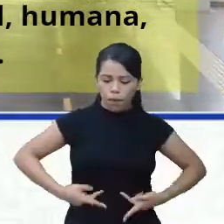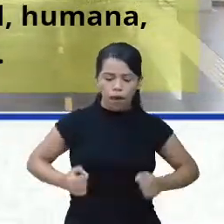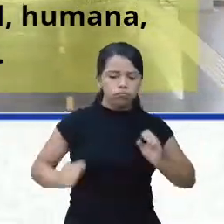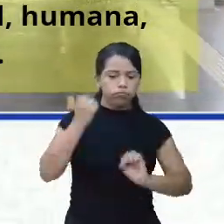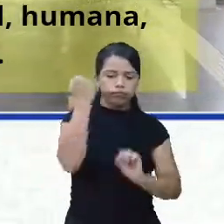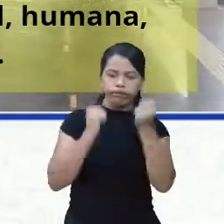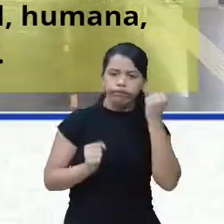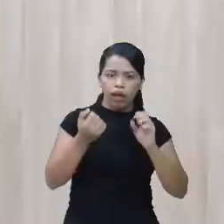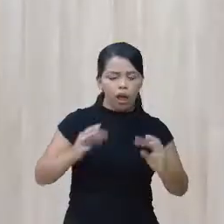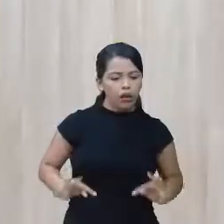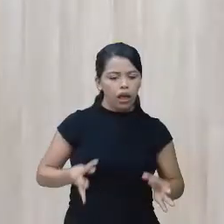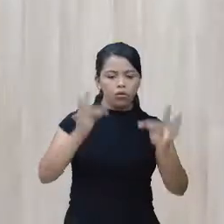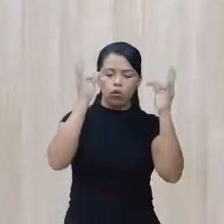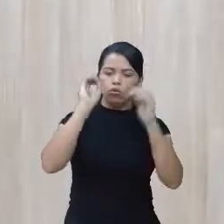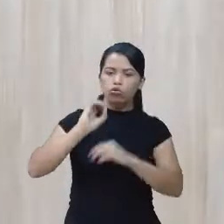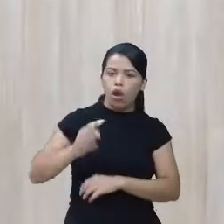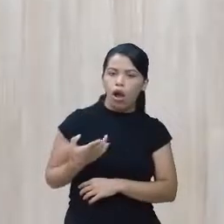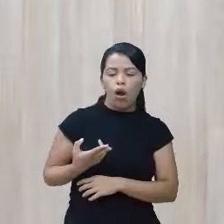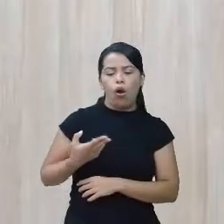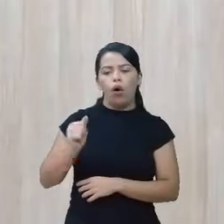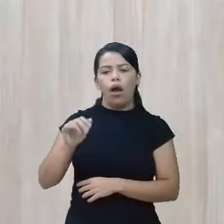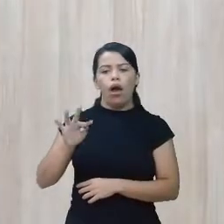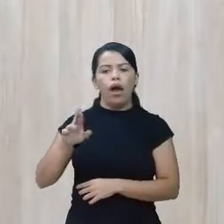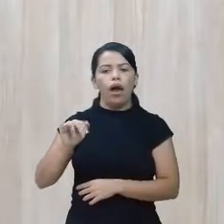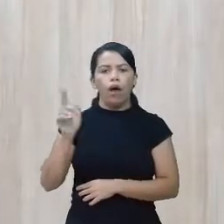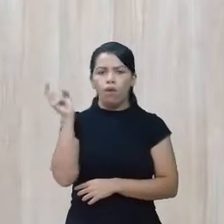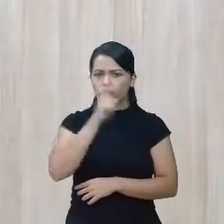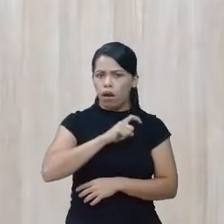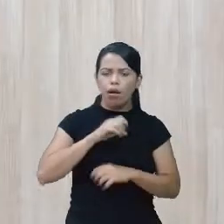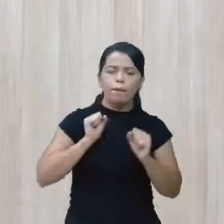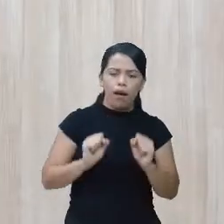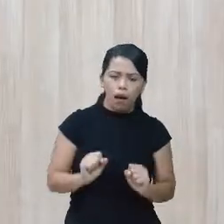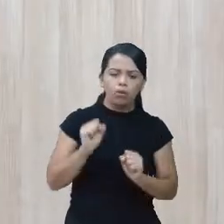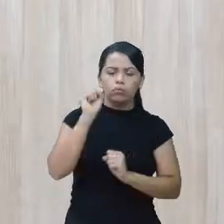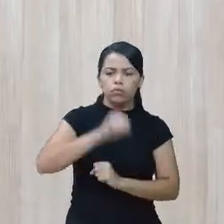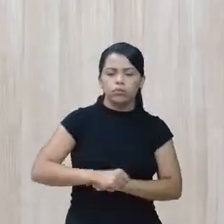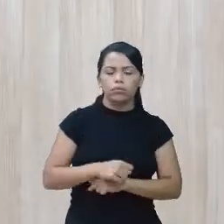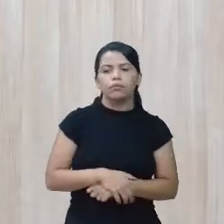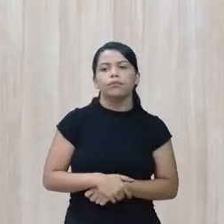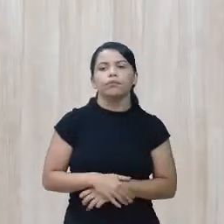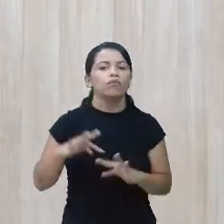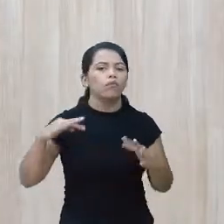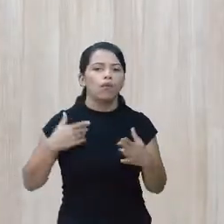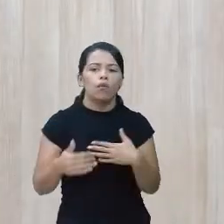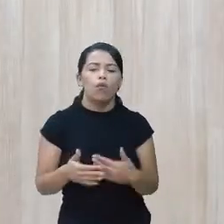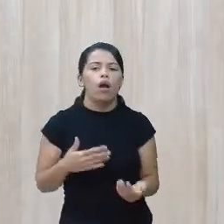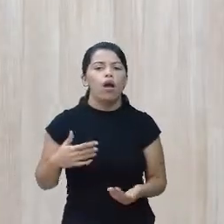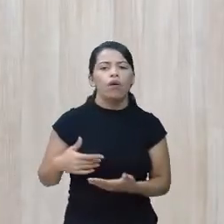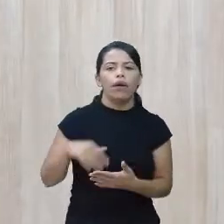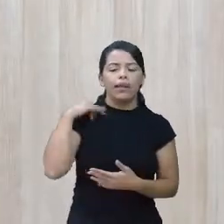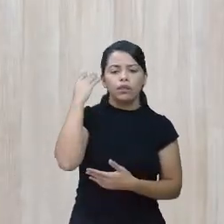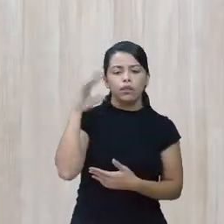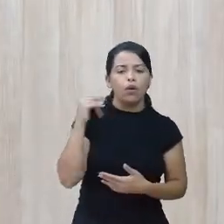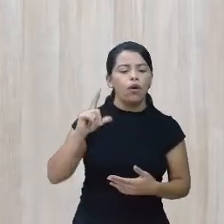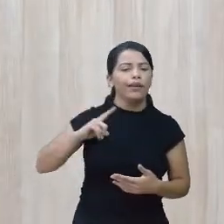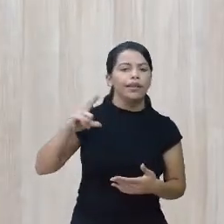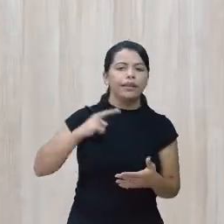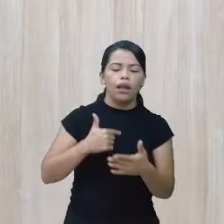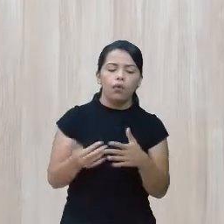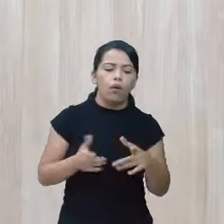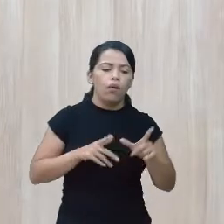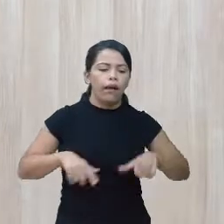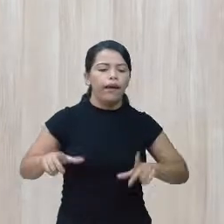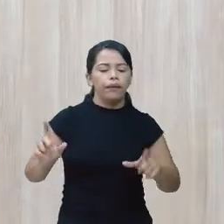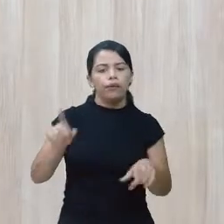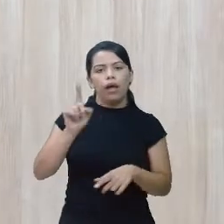tecnológicos, artificiais, de qualquer natureza. Todo o som que está presente num determinado lugar